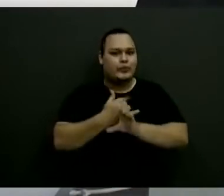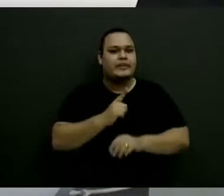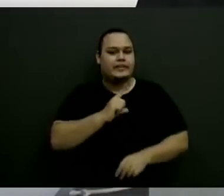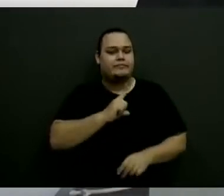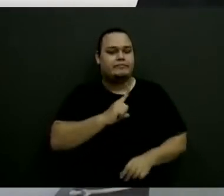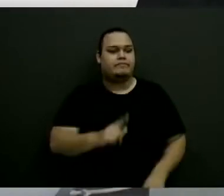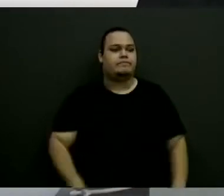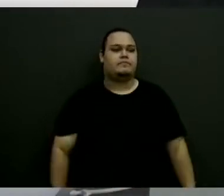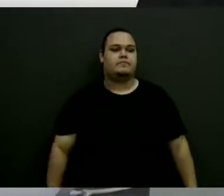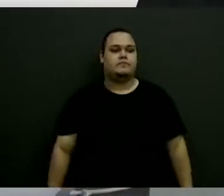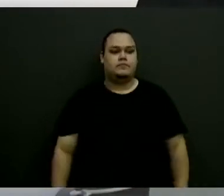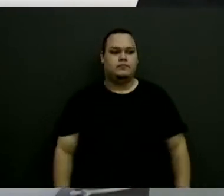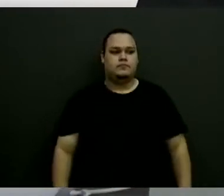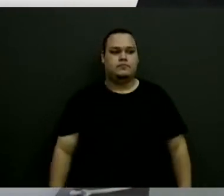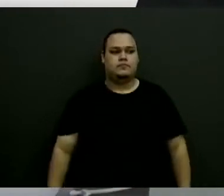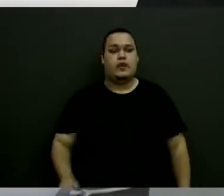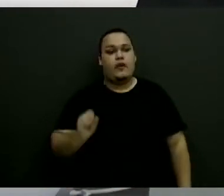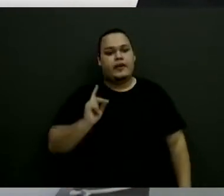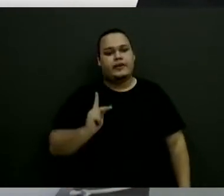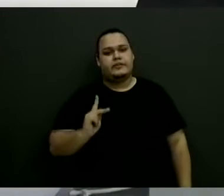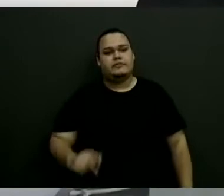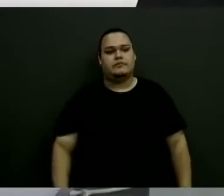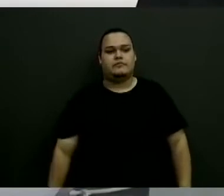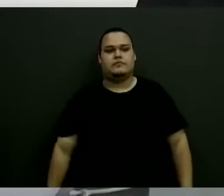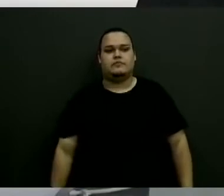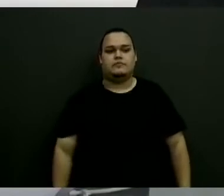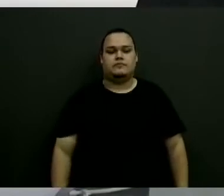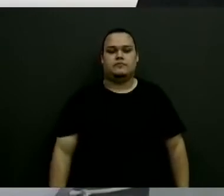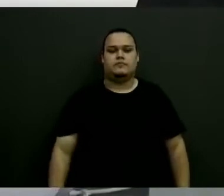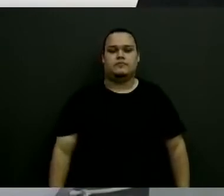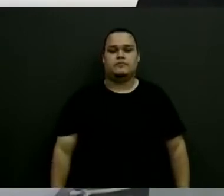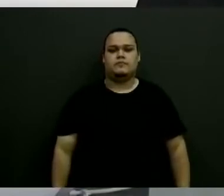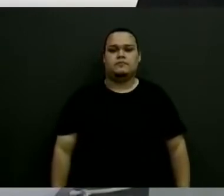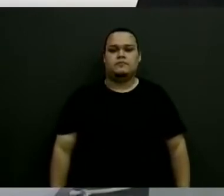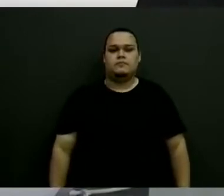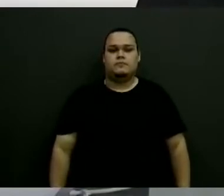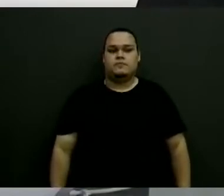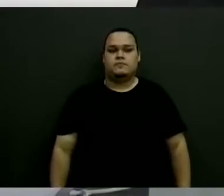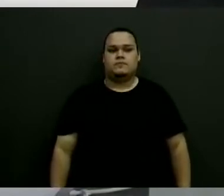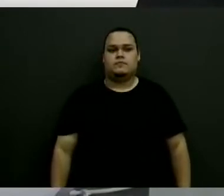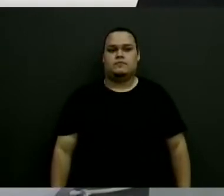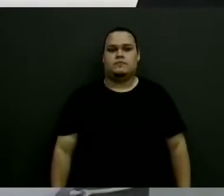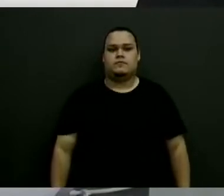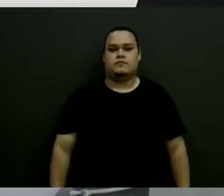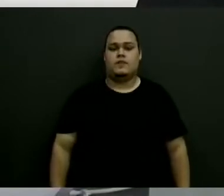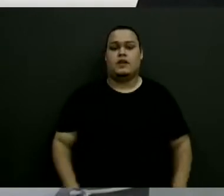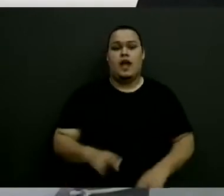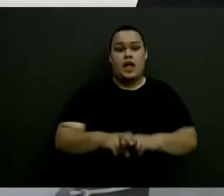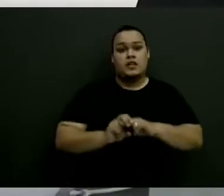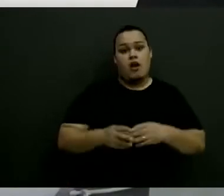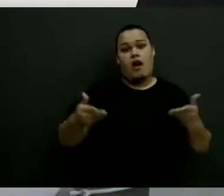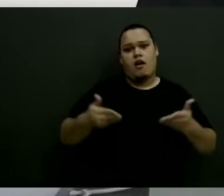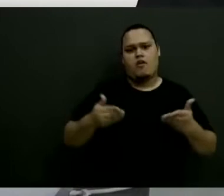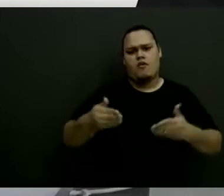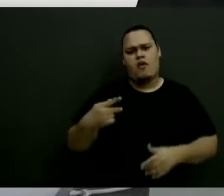nos assistindo pelo YouTube. Ok. Bom, pastor Misael, eu estou a falar aos pastores